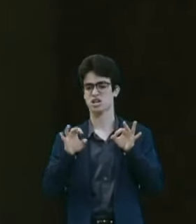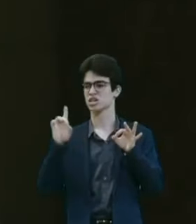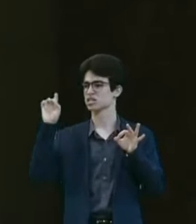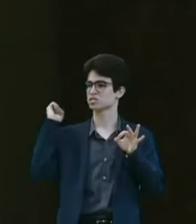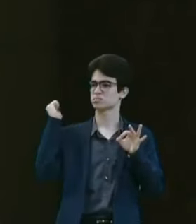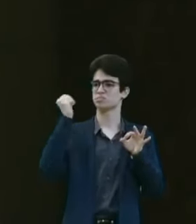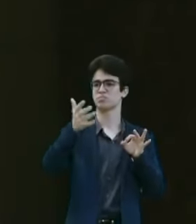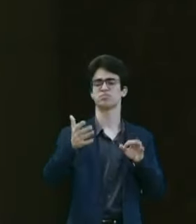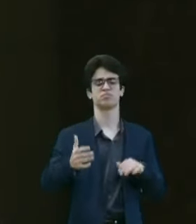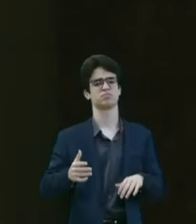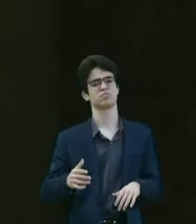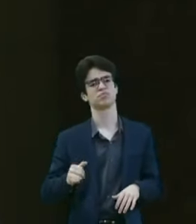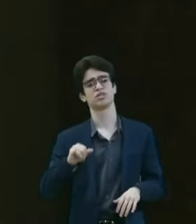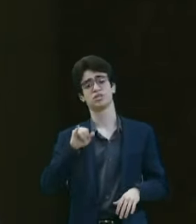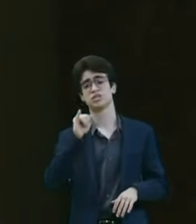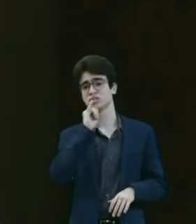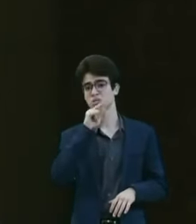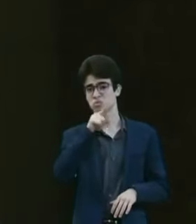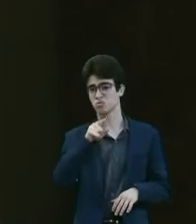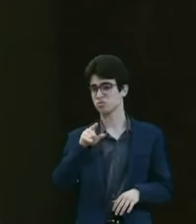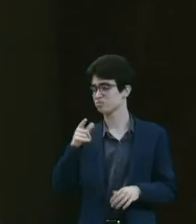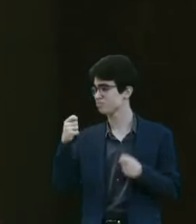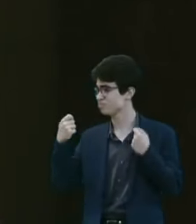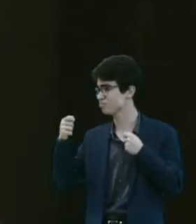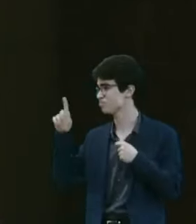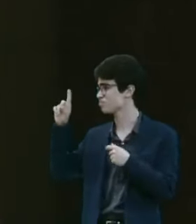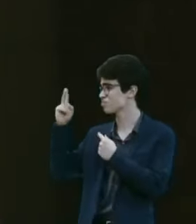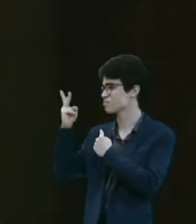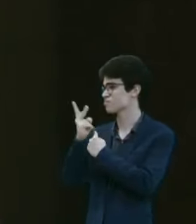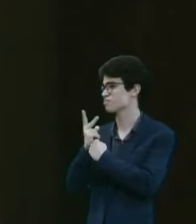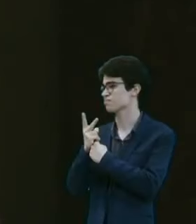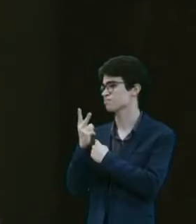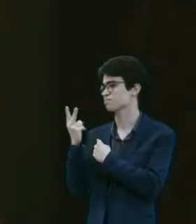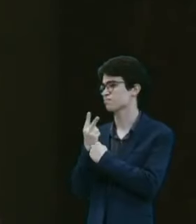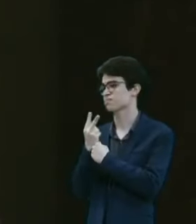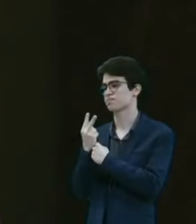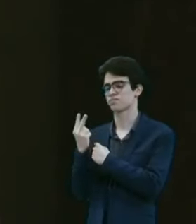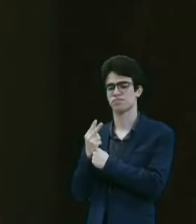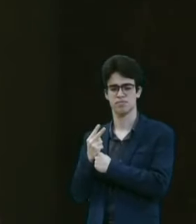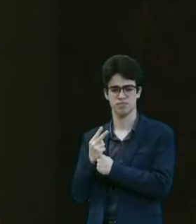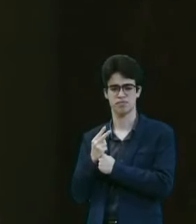para você, se você não deixar Ele guardar teu coração.